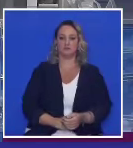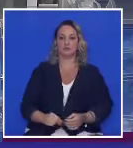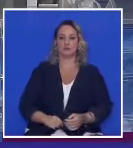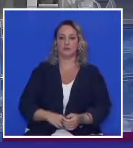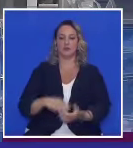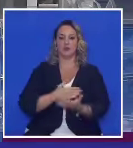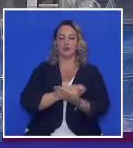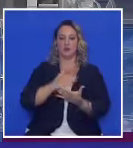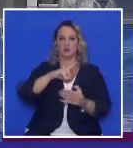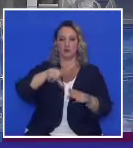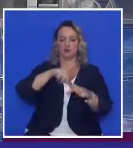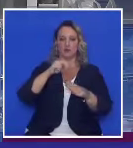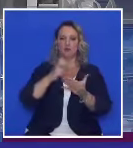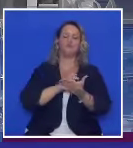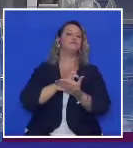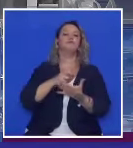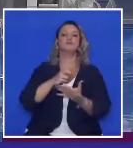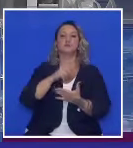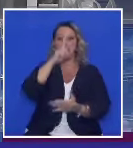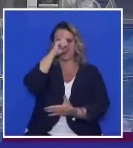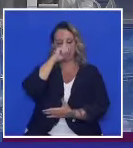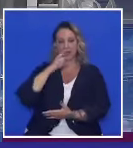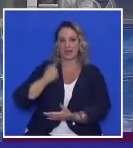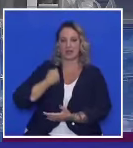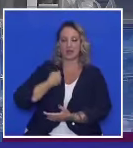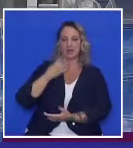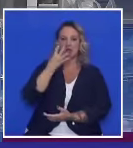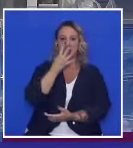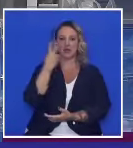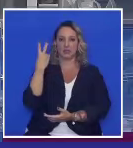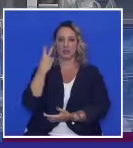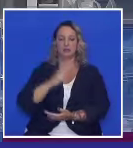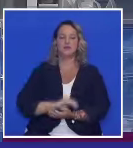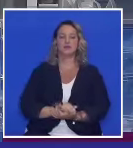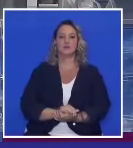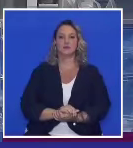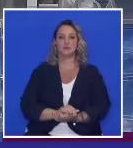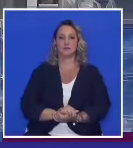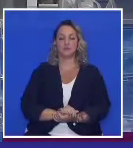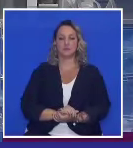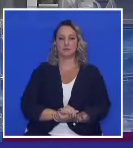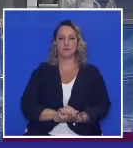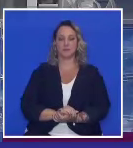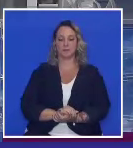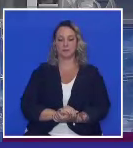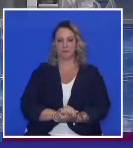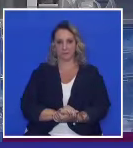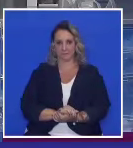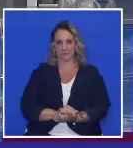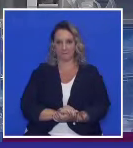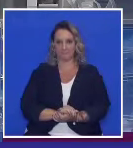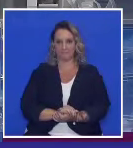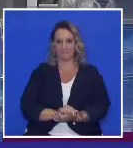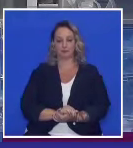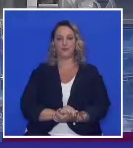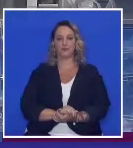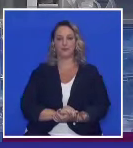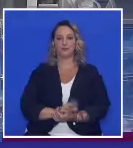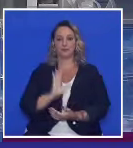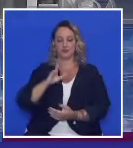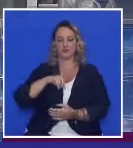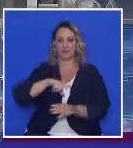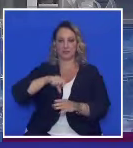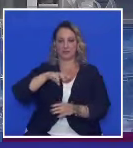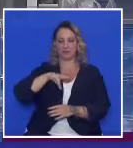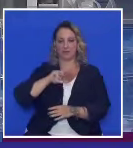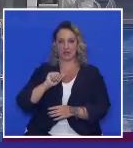começou o sorteio da Quina. Bola amarela, 42. Amarela, 42. Já acompanhamos o sorteio da